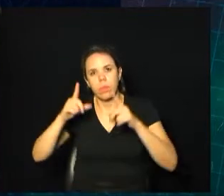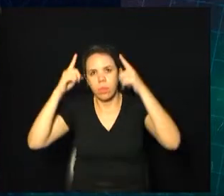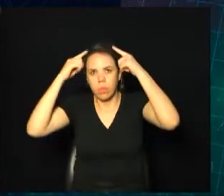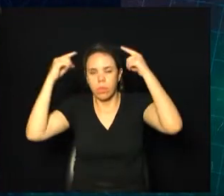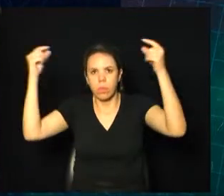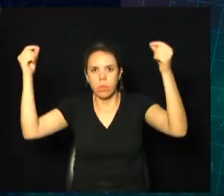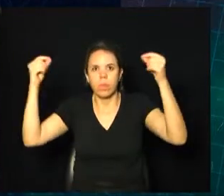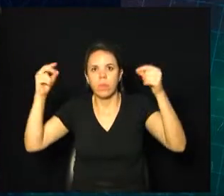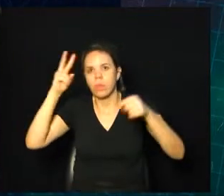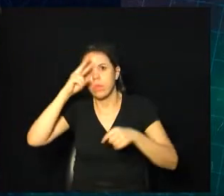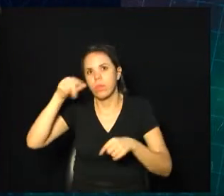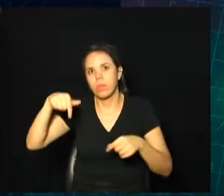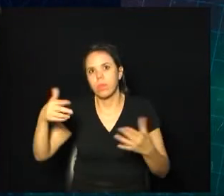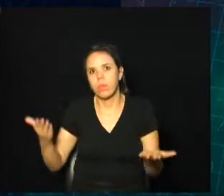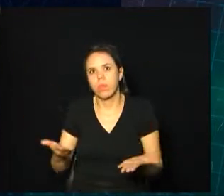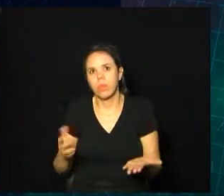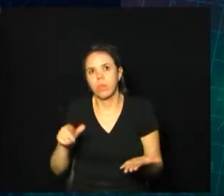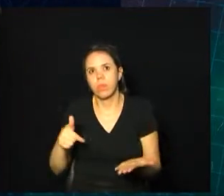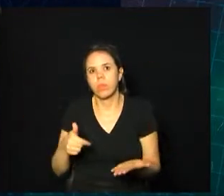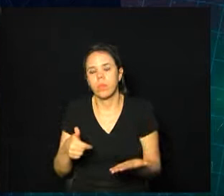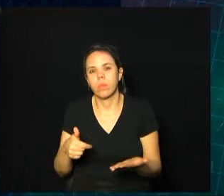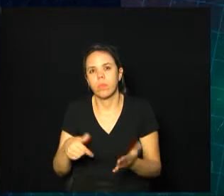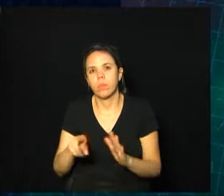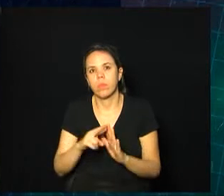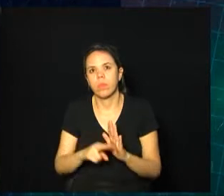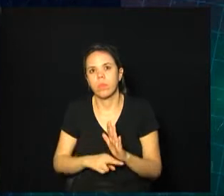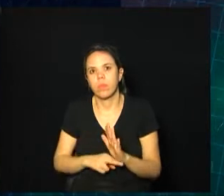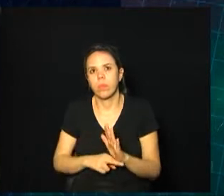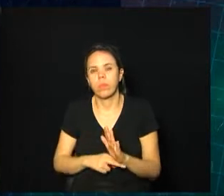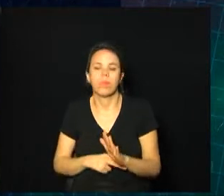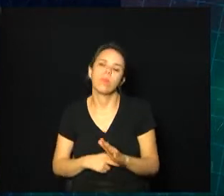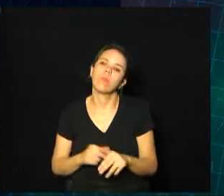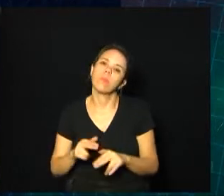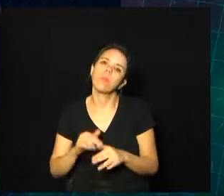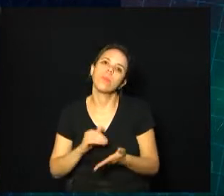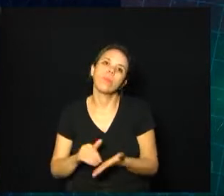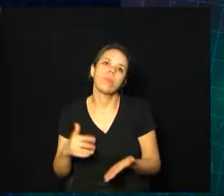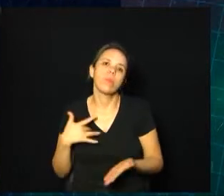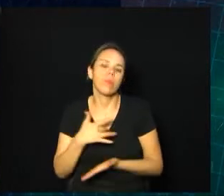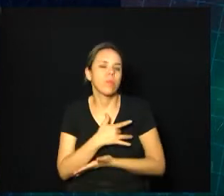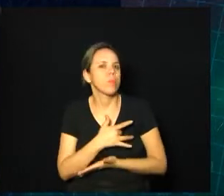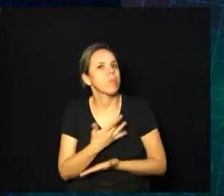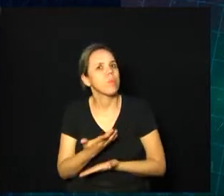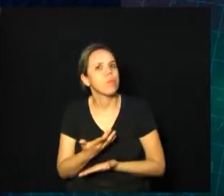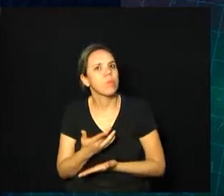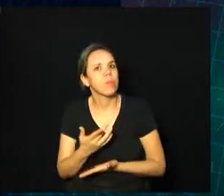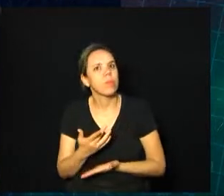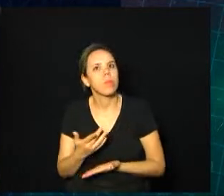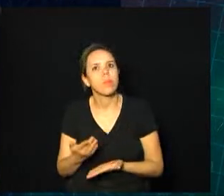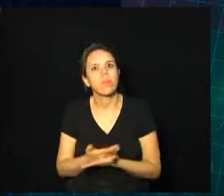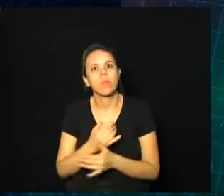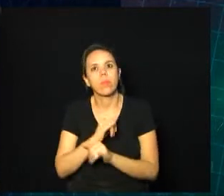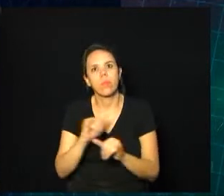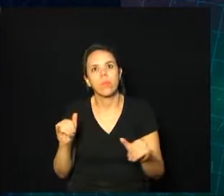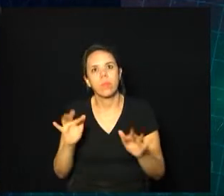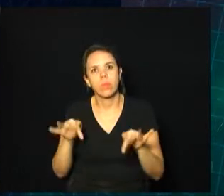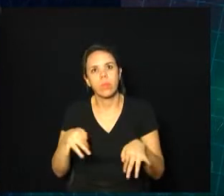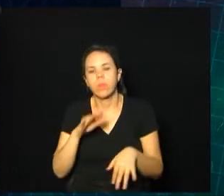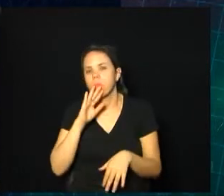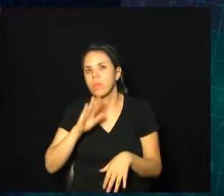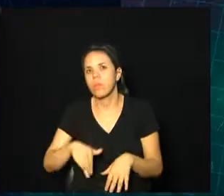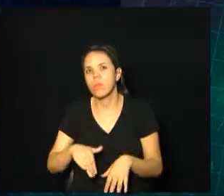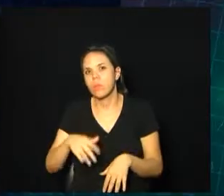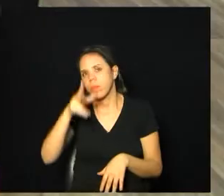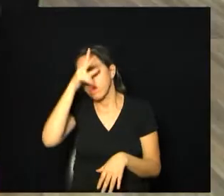Olambra. Lembrando que agora, seguindo as novas diretrizes, inclusive da Secretaria de Saúde, os boletins serão enviados no final da tarde